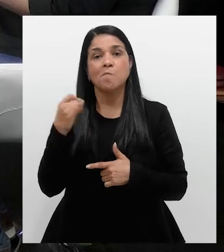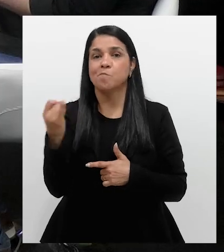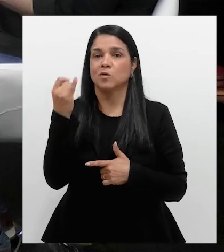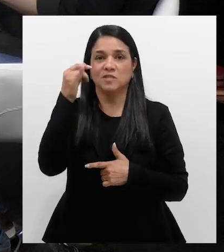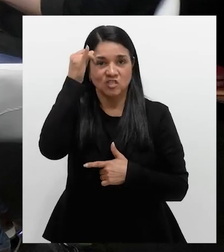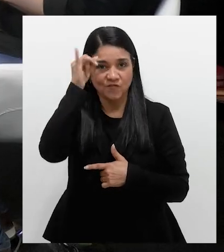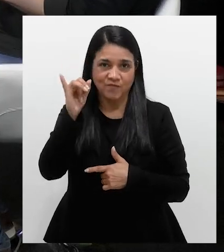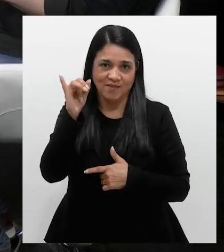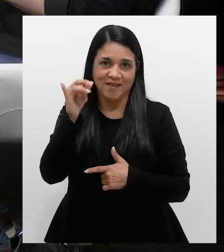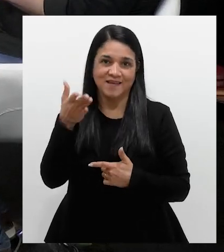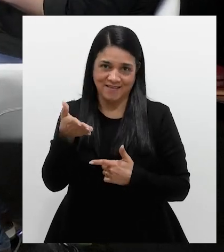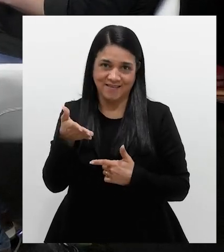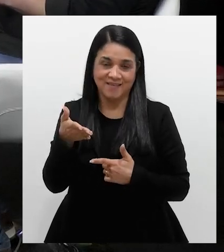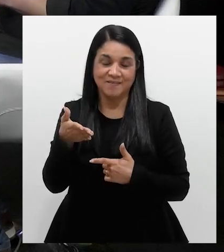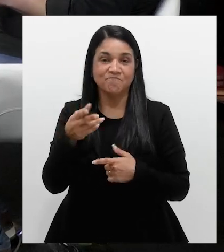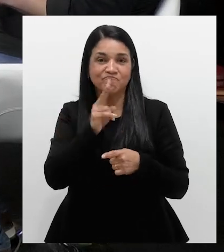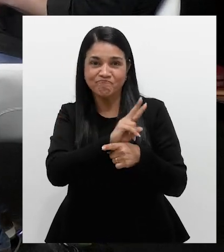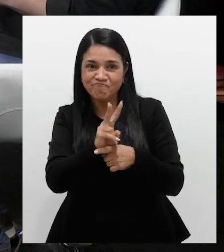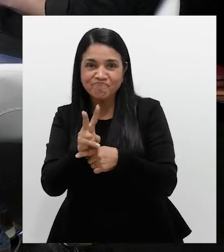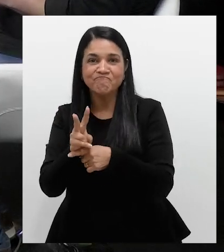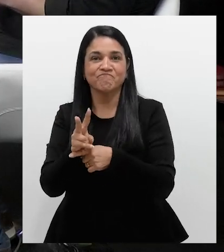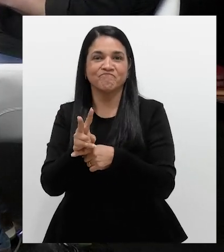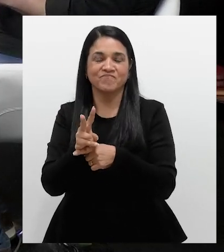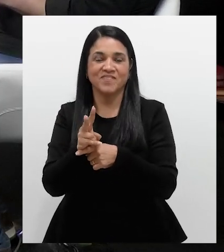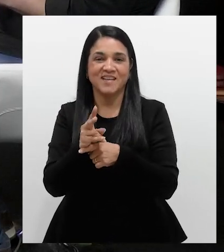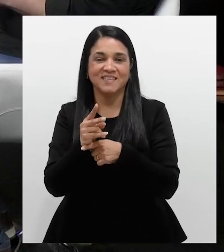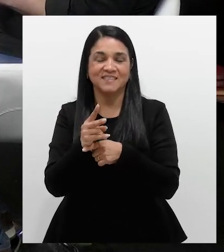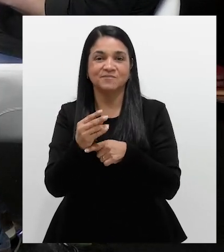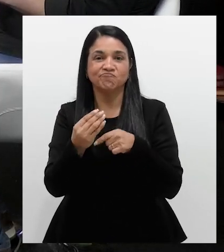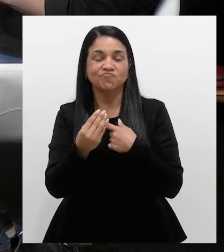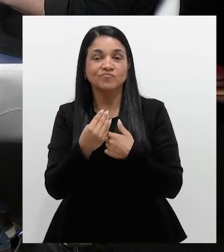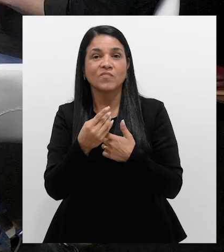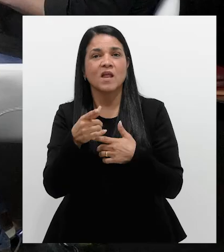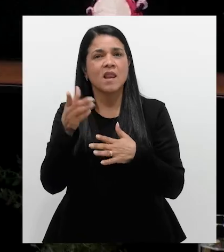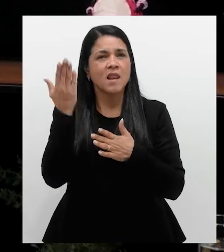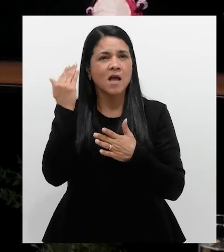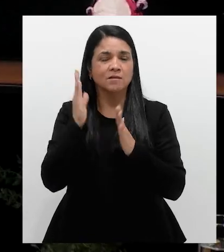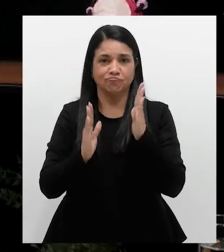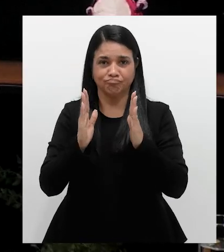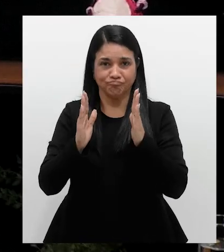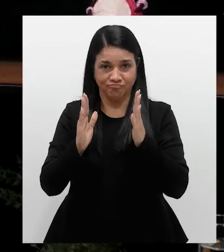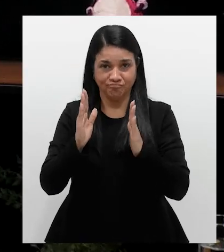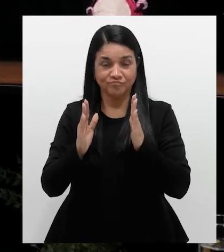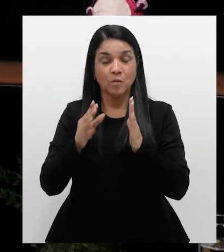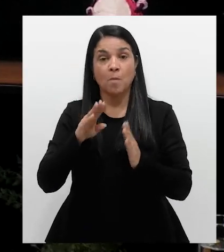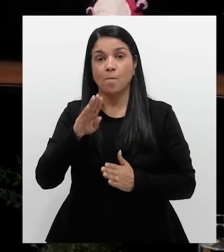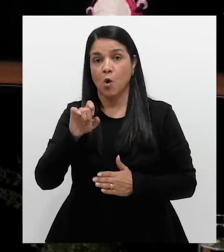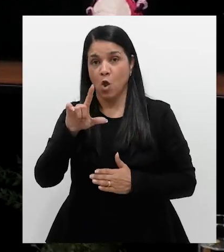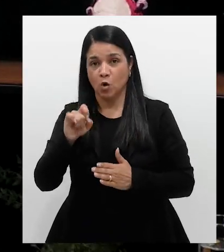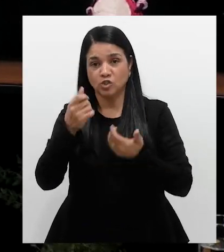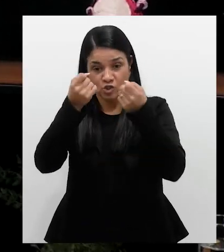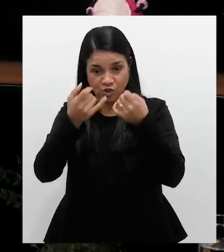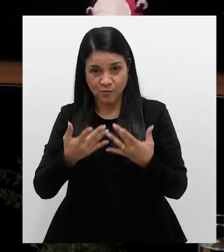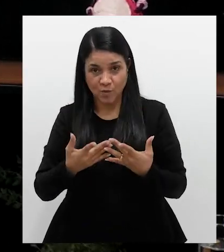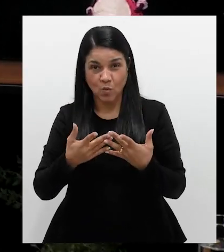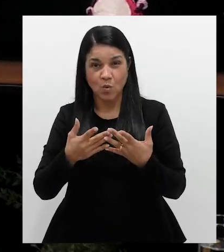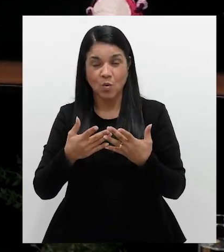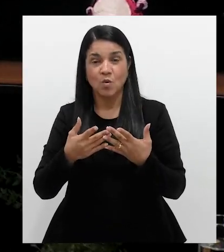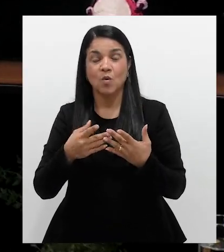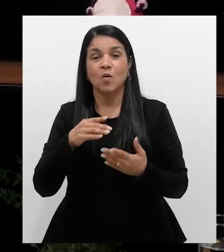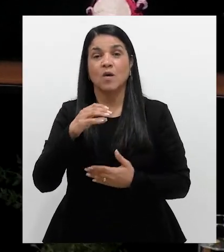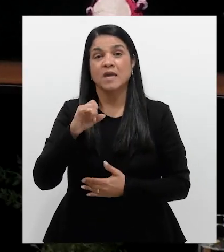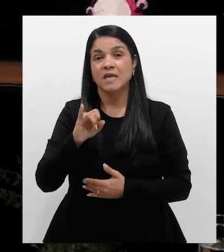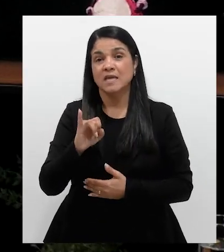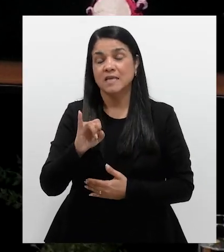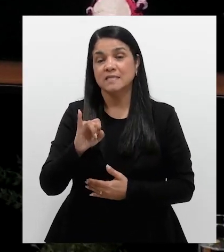né, professor? Muito bom. Isso remete lá no primeiro bloco, quando nós conversamos sobre a prevenção, onde eu citei aquele índice